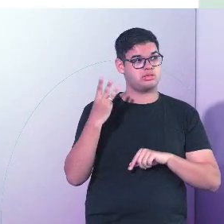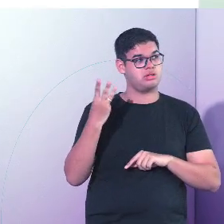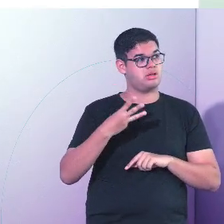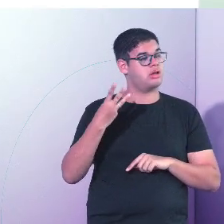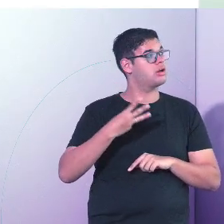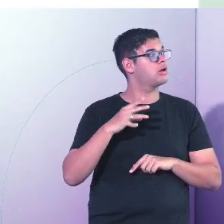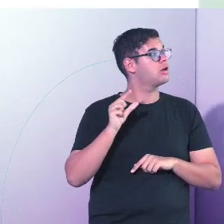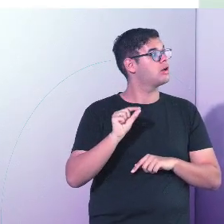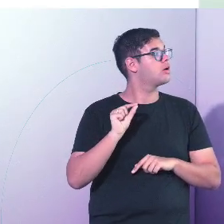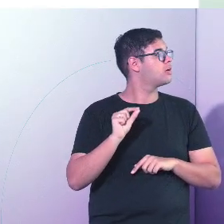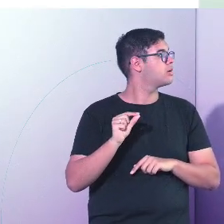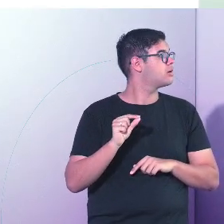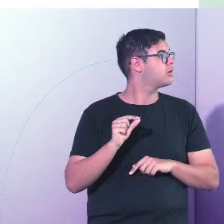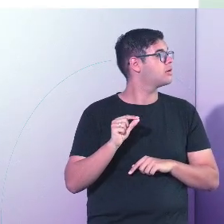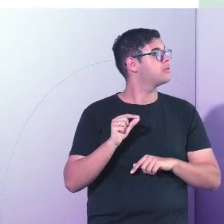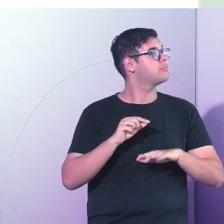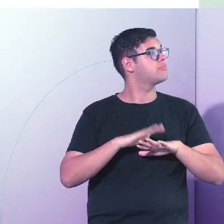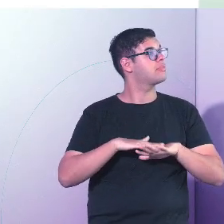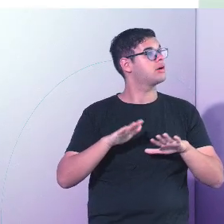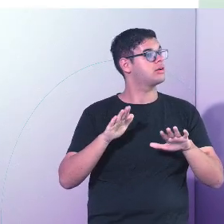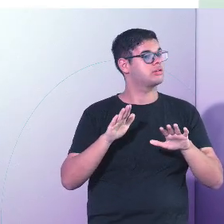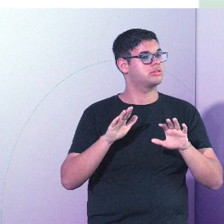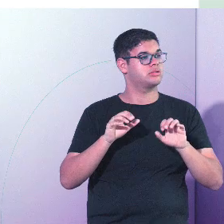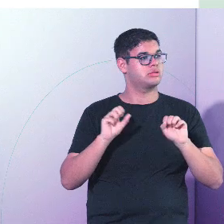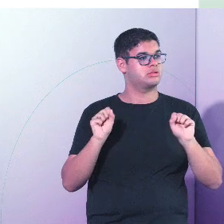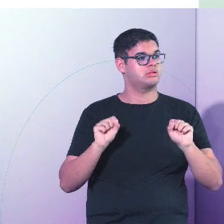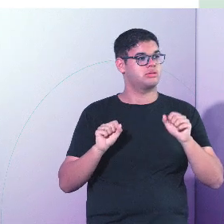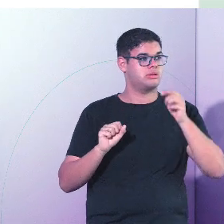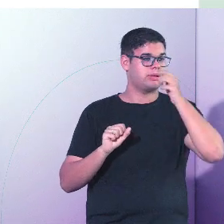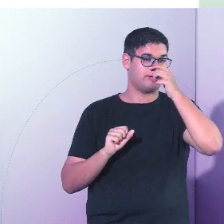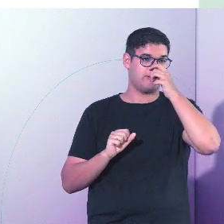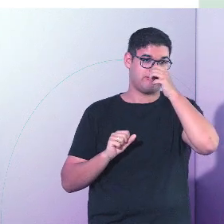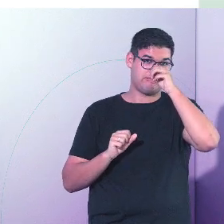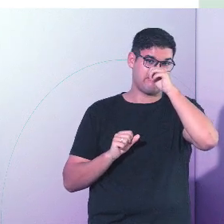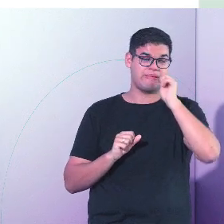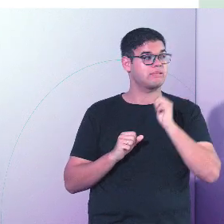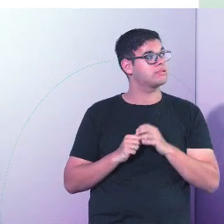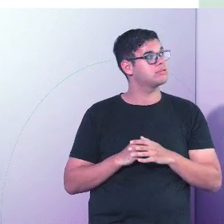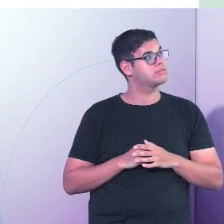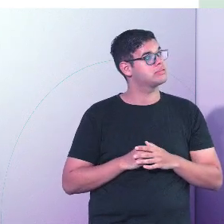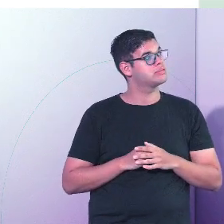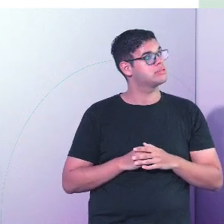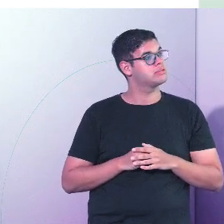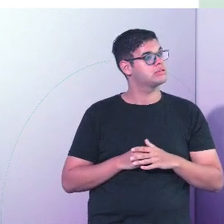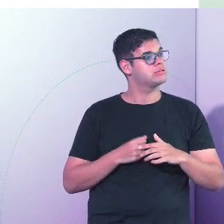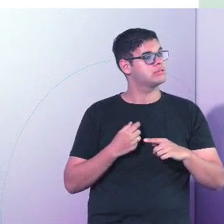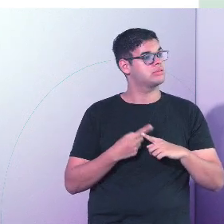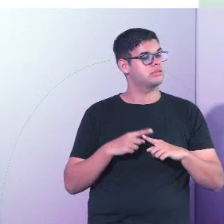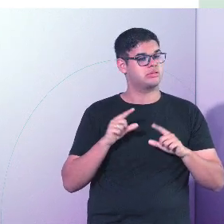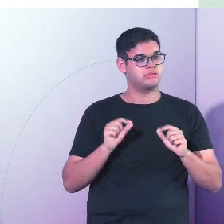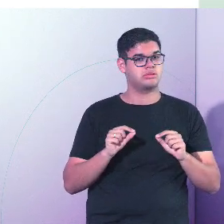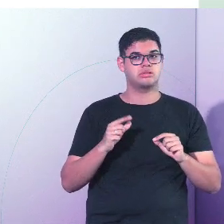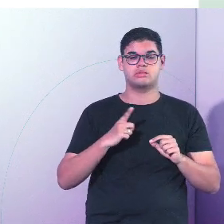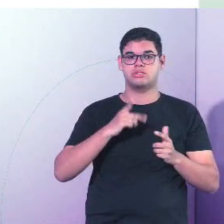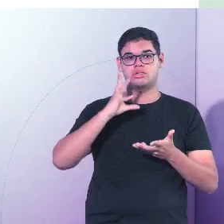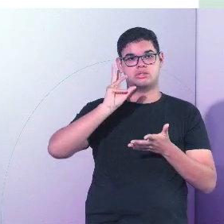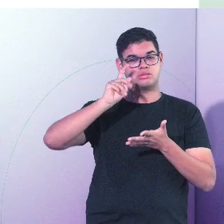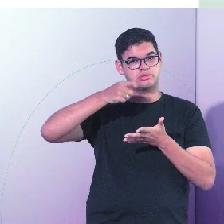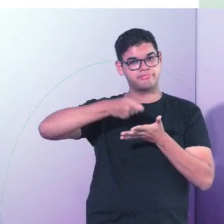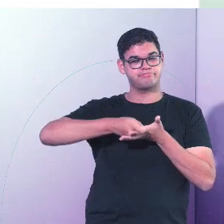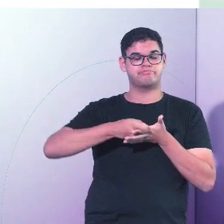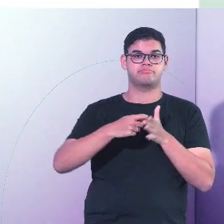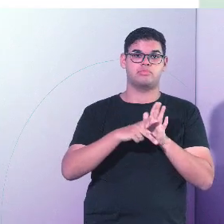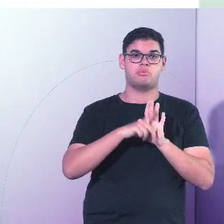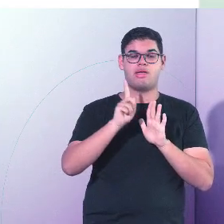de subjetivo. É, a influência que a subjetividade traz para a tomada de decisão